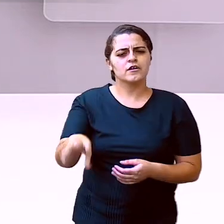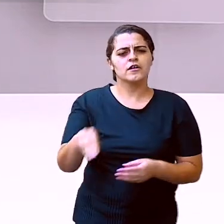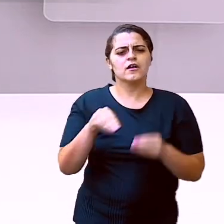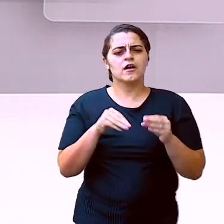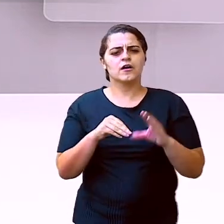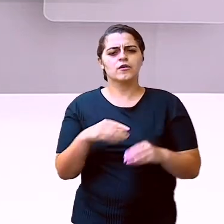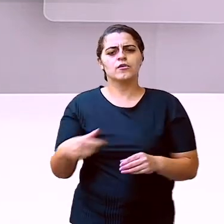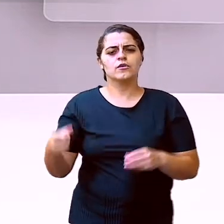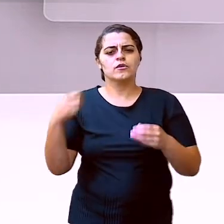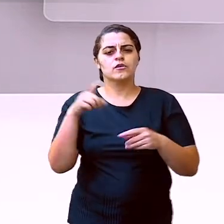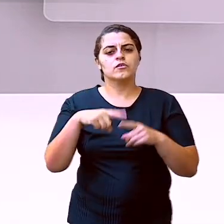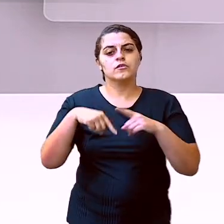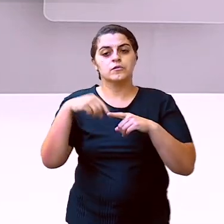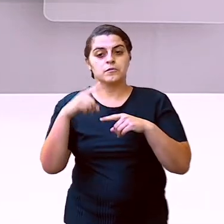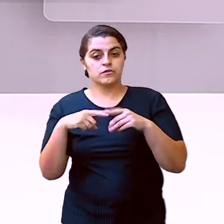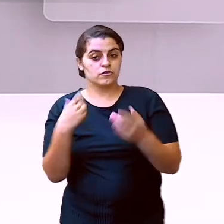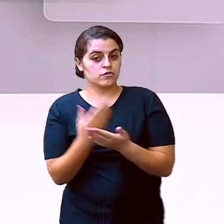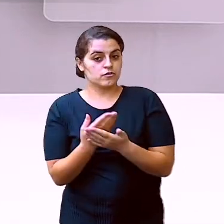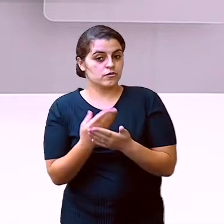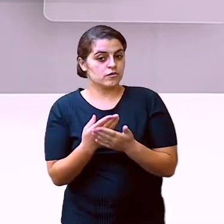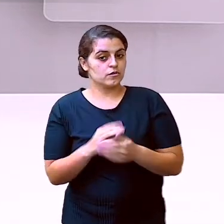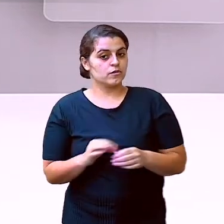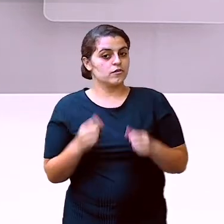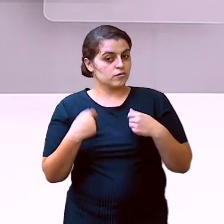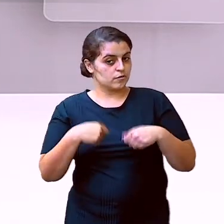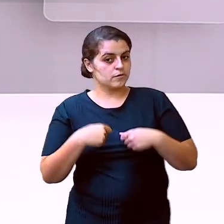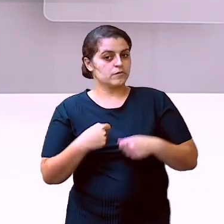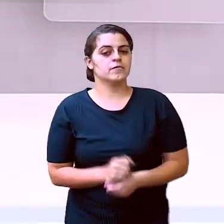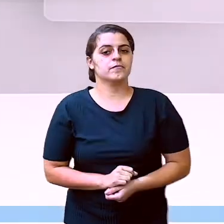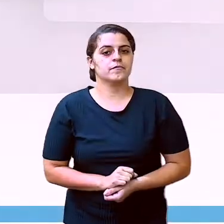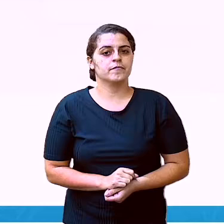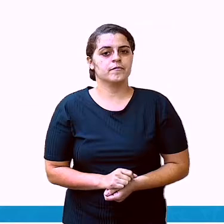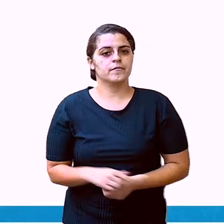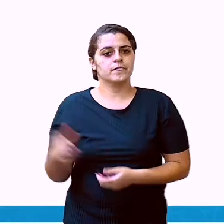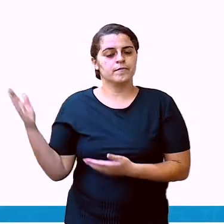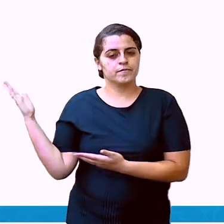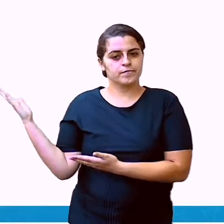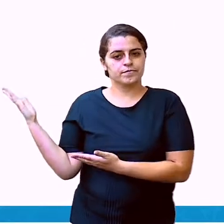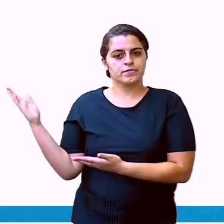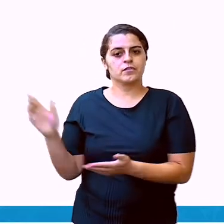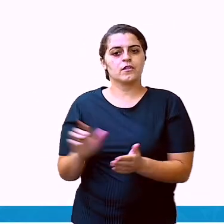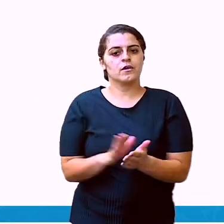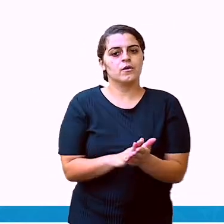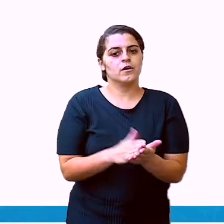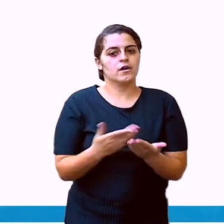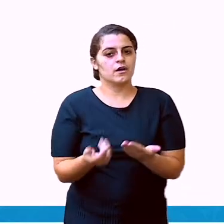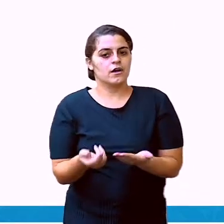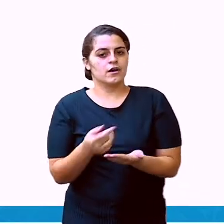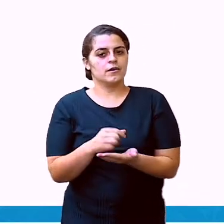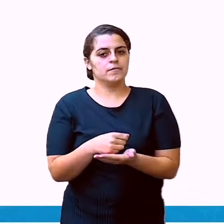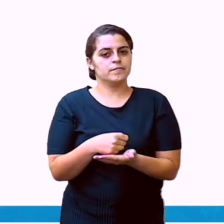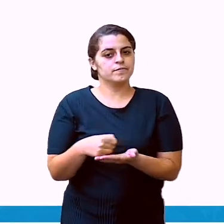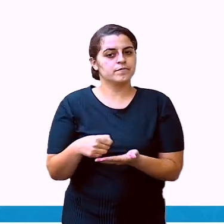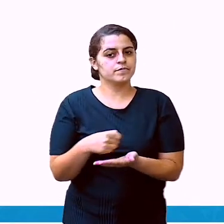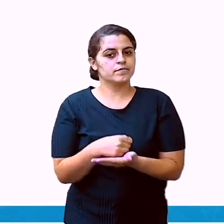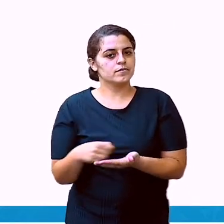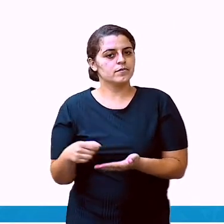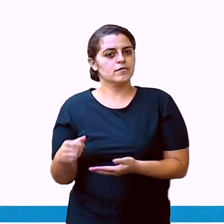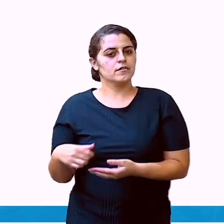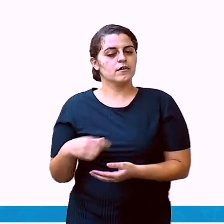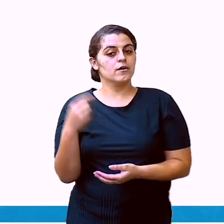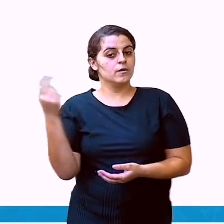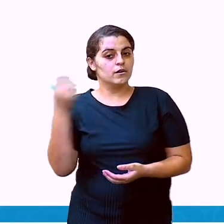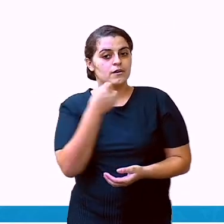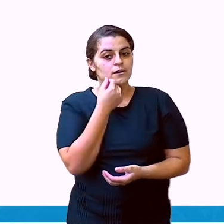os materiais que nós vamos precisar? Pegue o seu caderno,